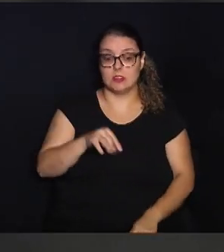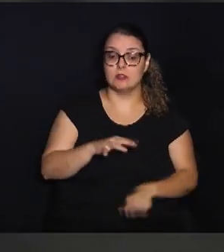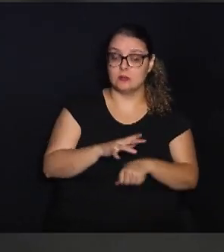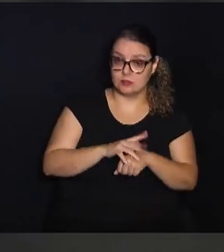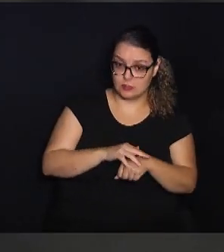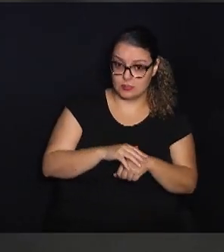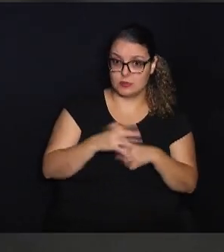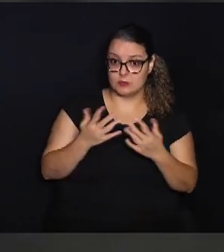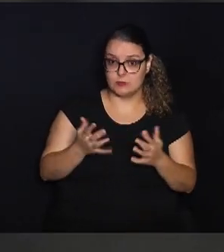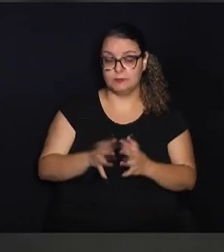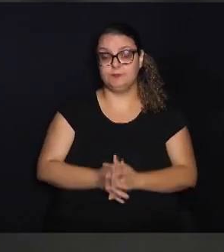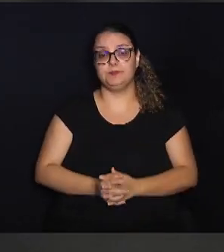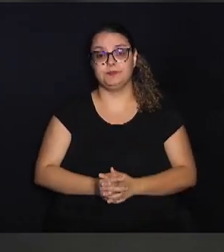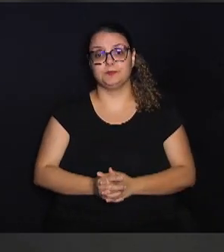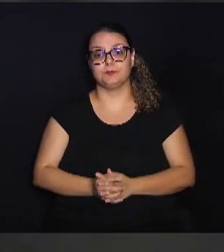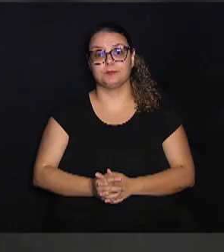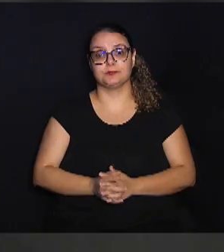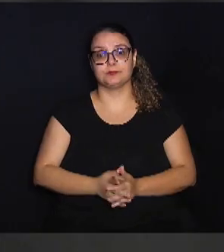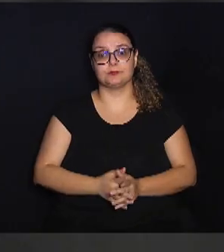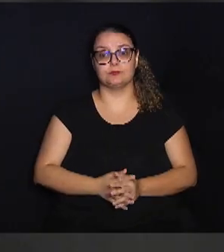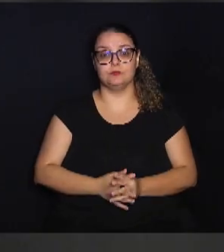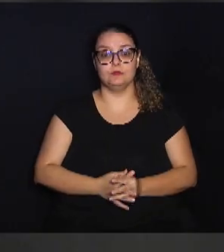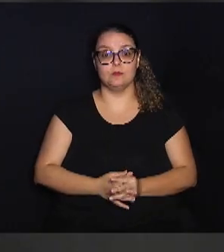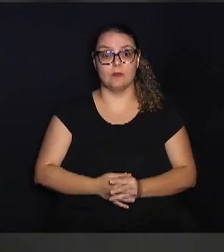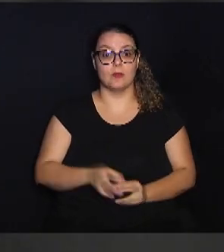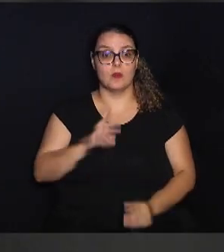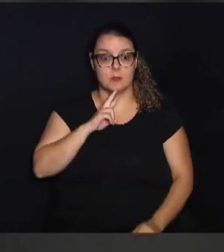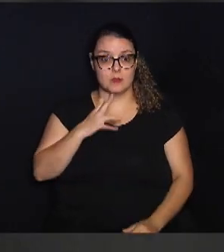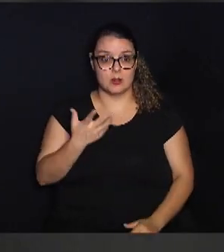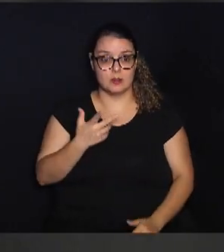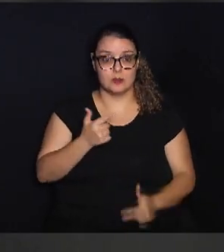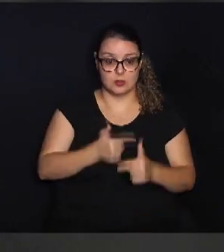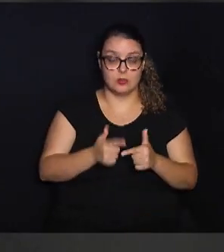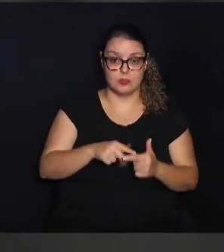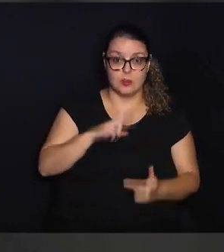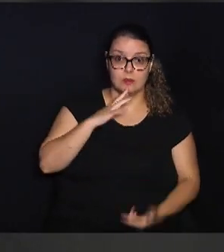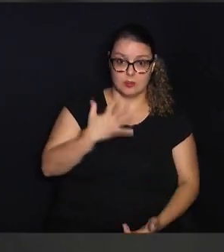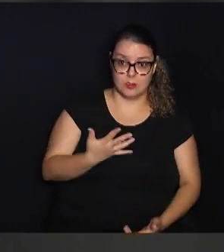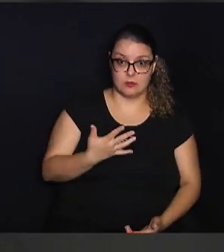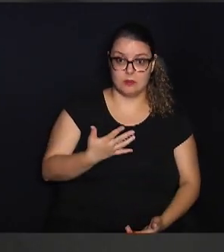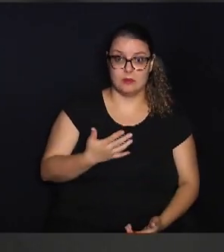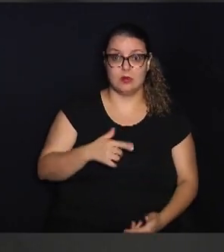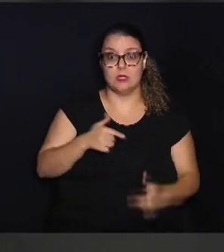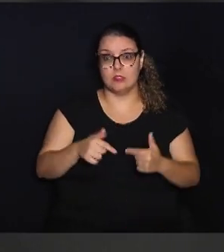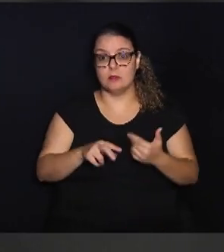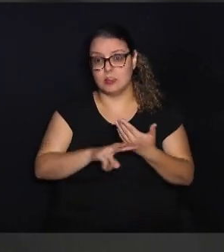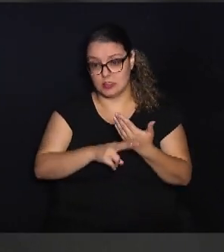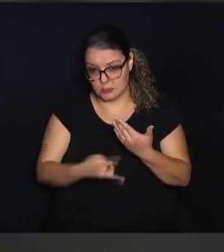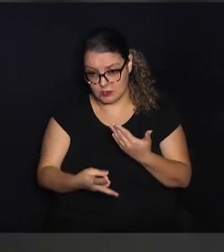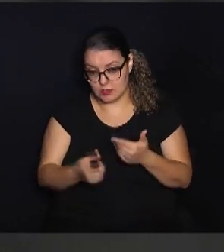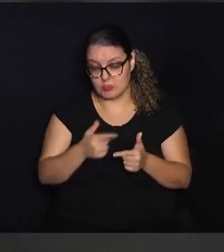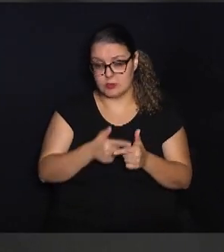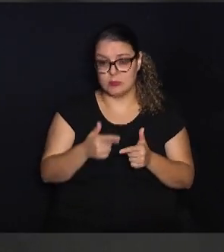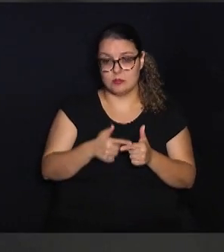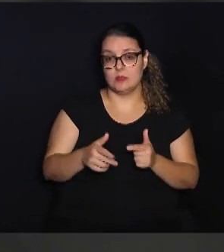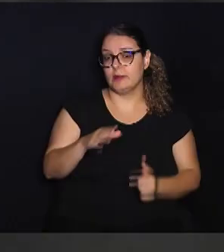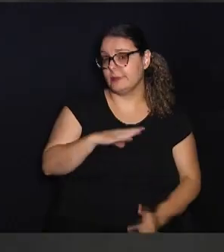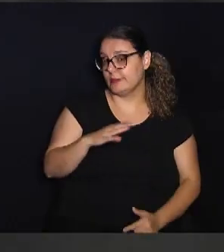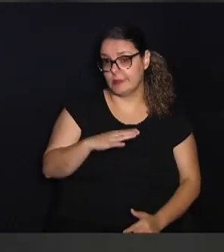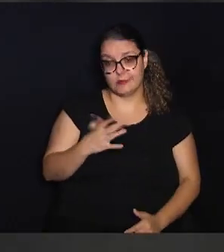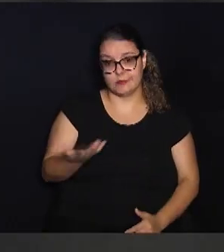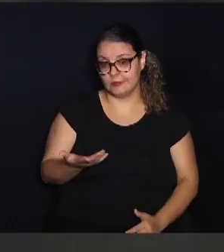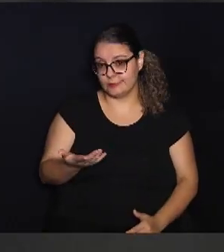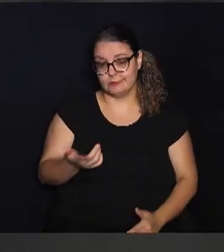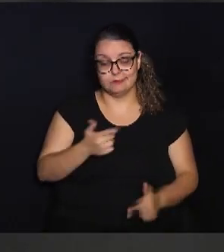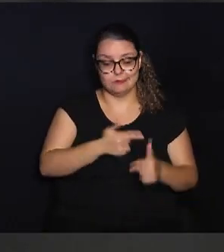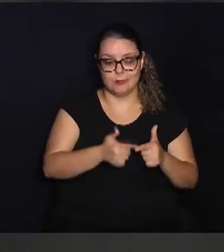né? E para chegar nas causas, ou seja, trabalhar nas consequências do problema, que é o município vai trabalhar no